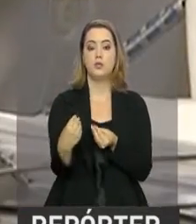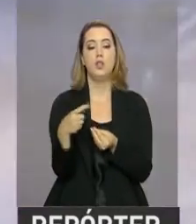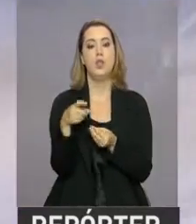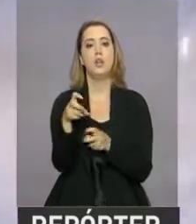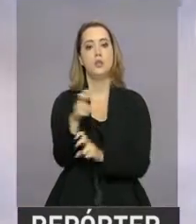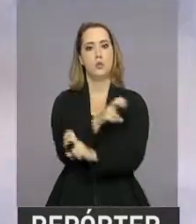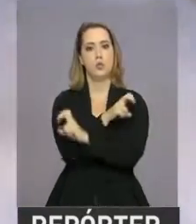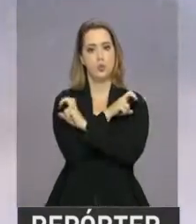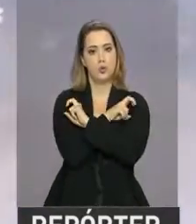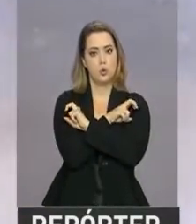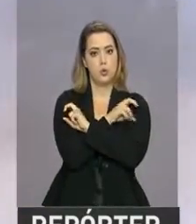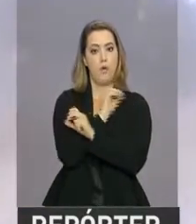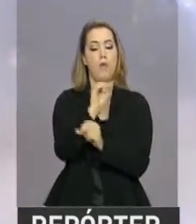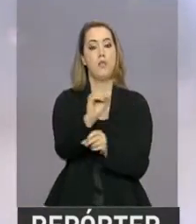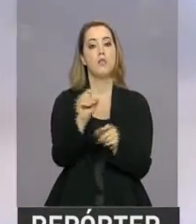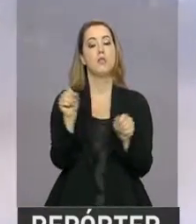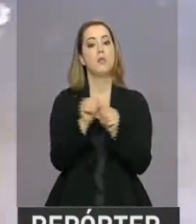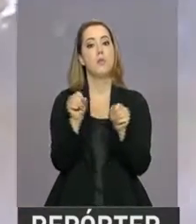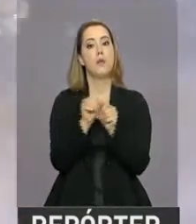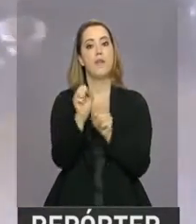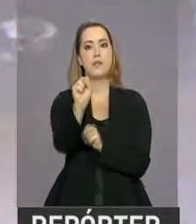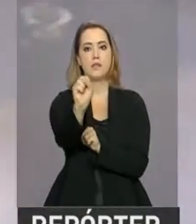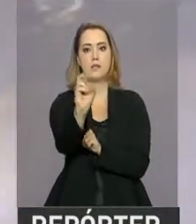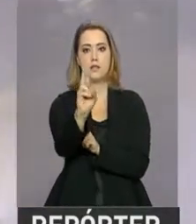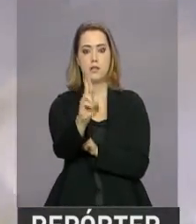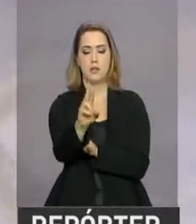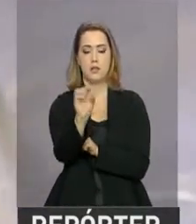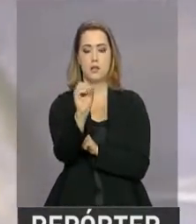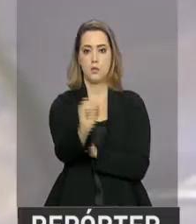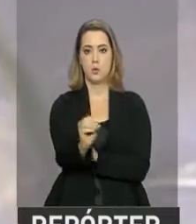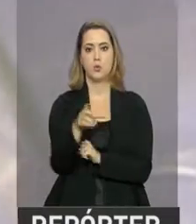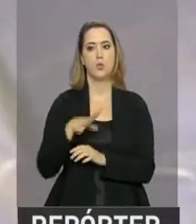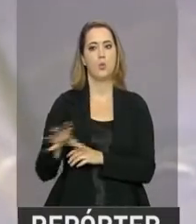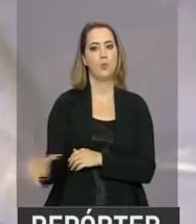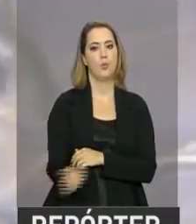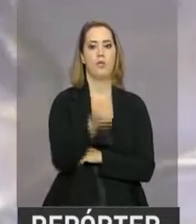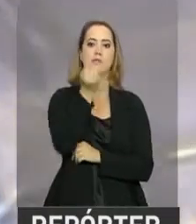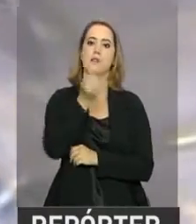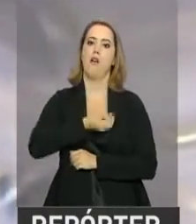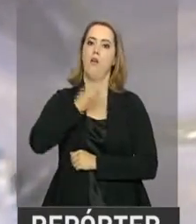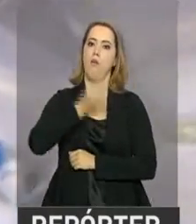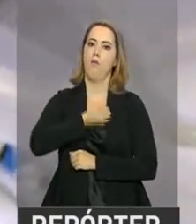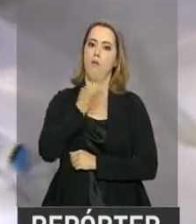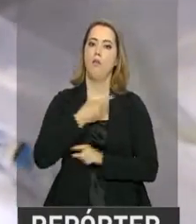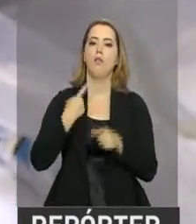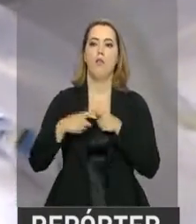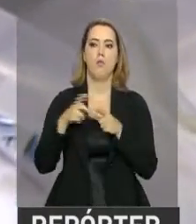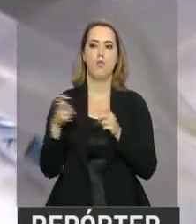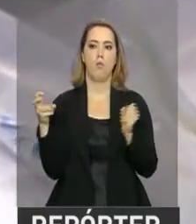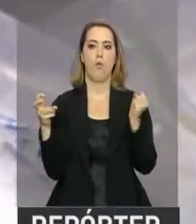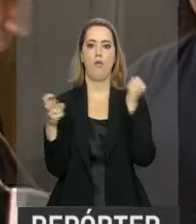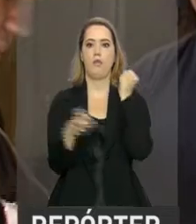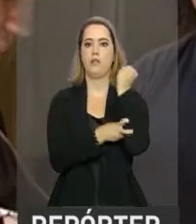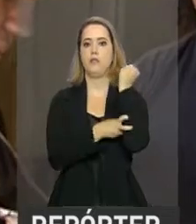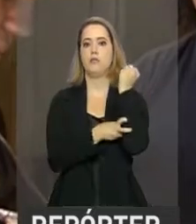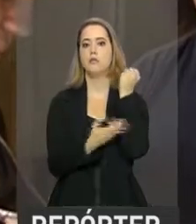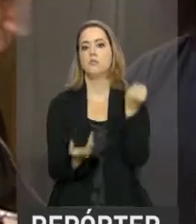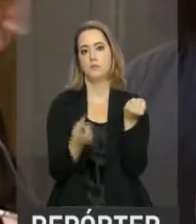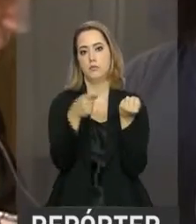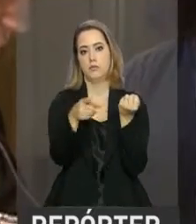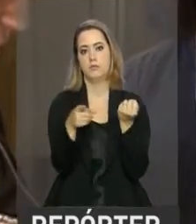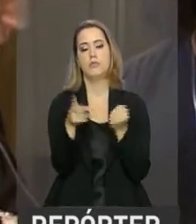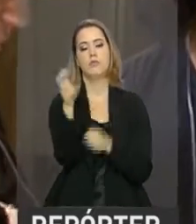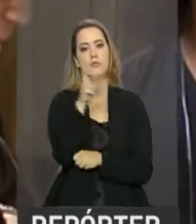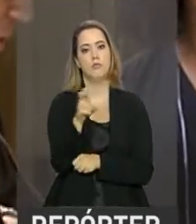veneno matéria prima para a produção de soros que salvam a vida de quem é picado por esses animais acho bem bacana